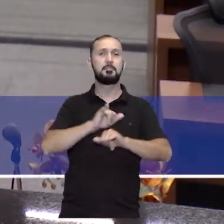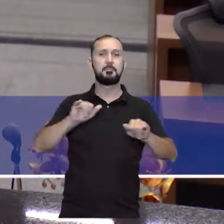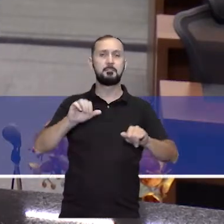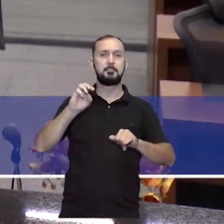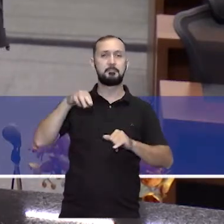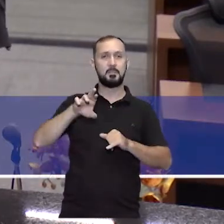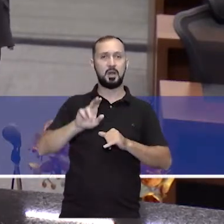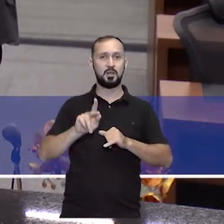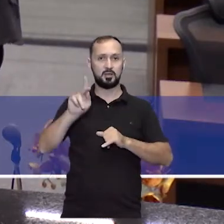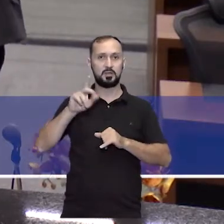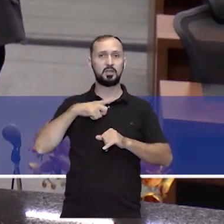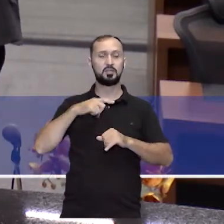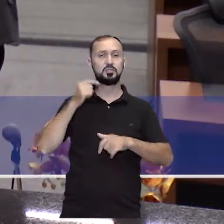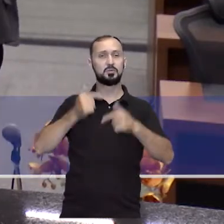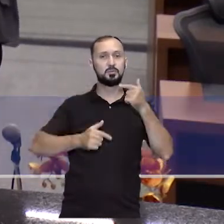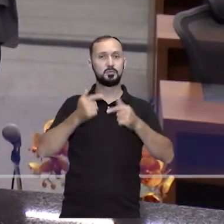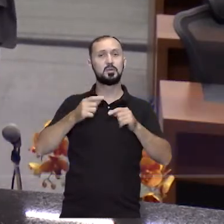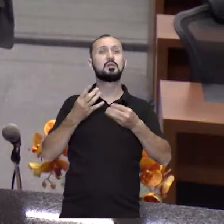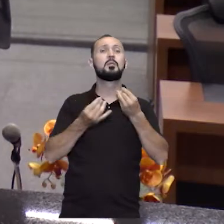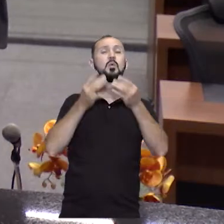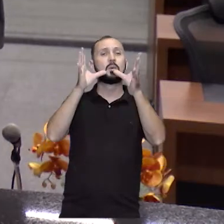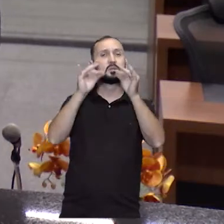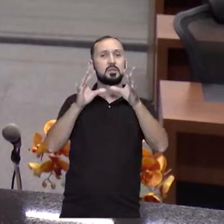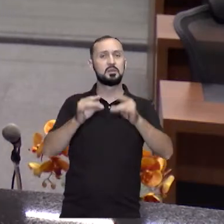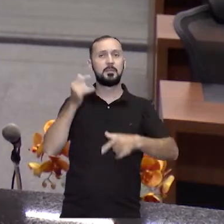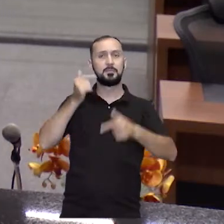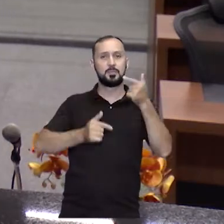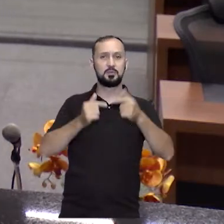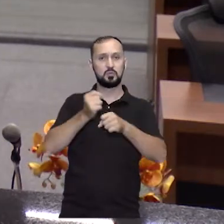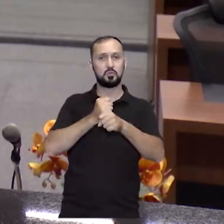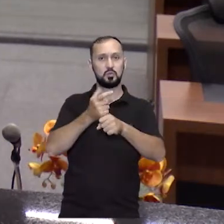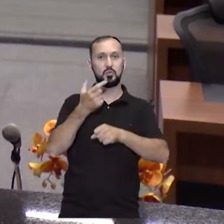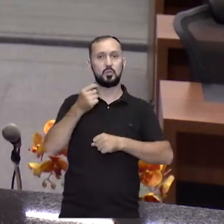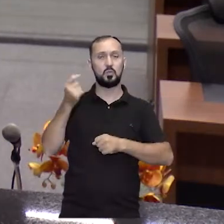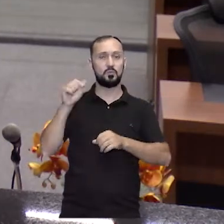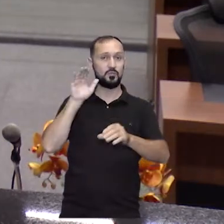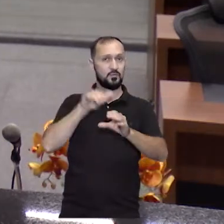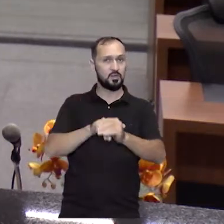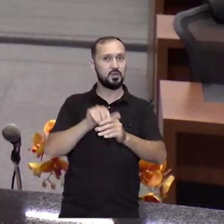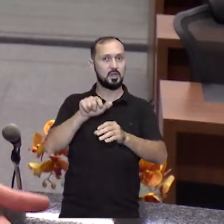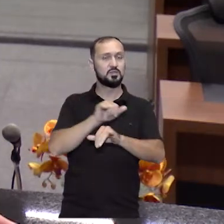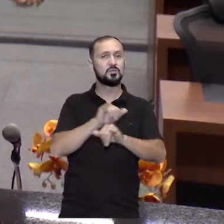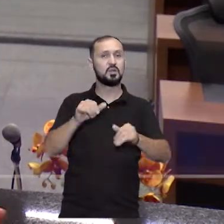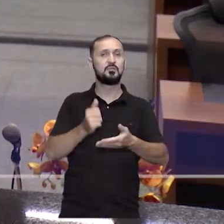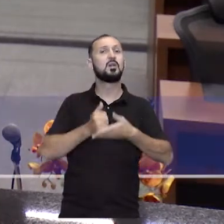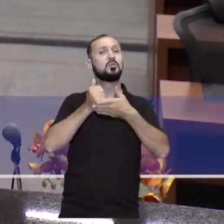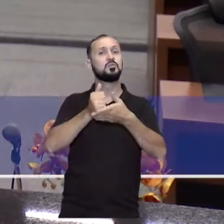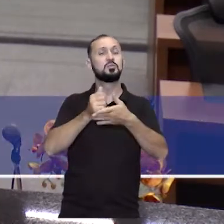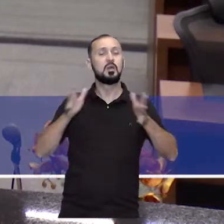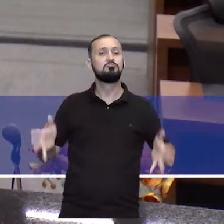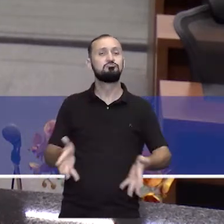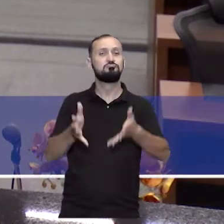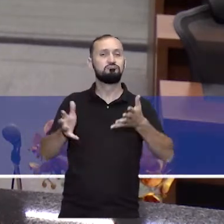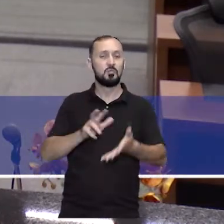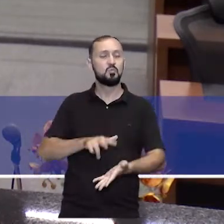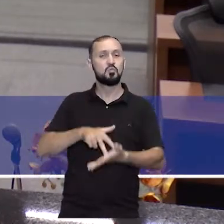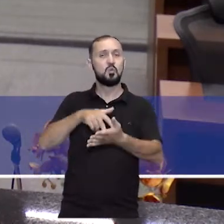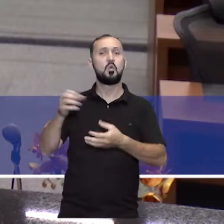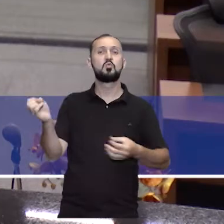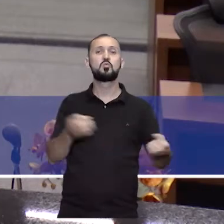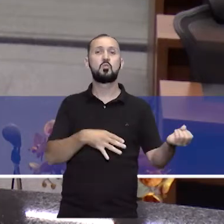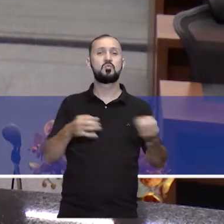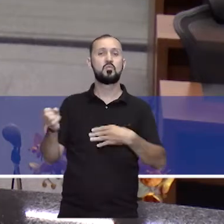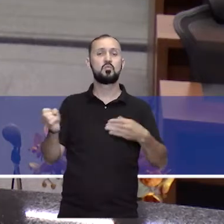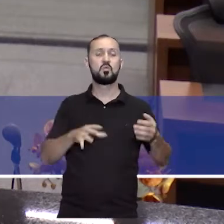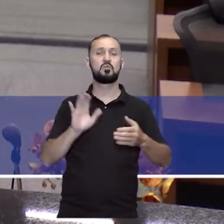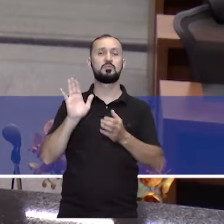temas marketing político e aspectos jurídicos das eleições 2020. Informações que devem ajudar a